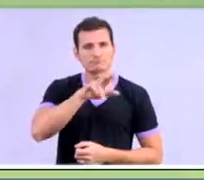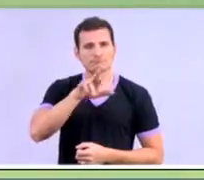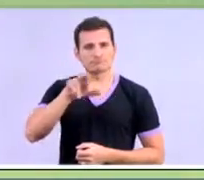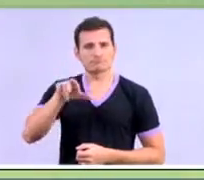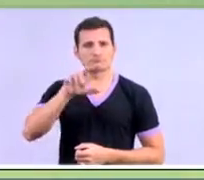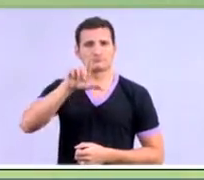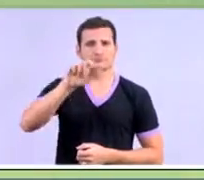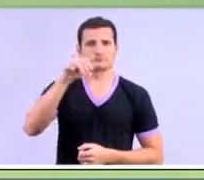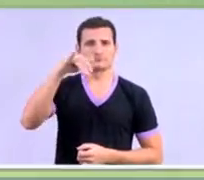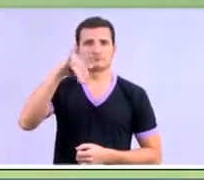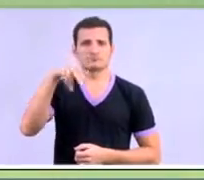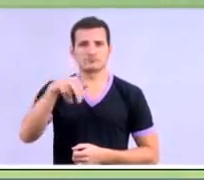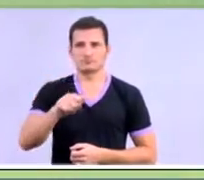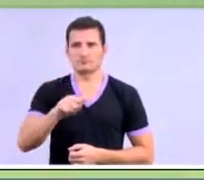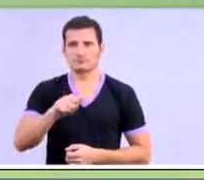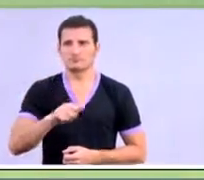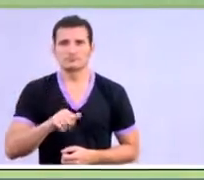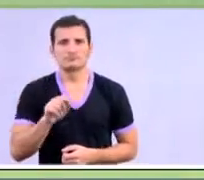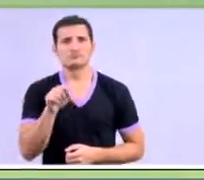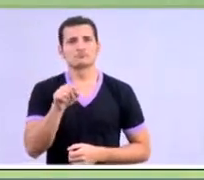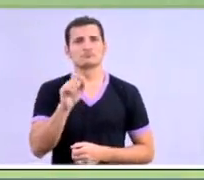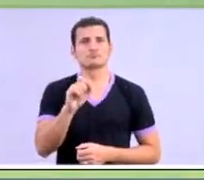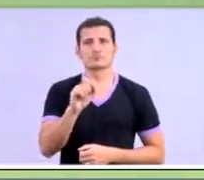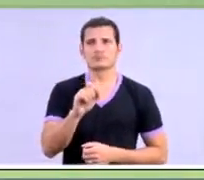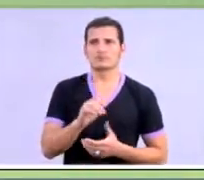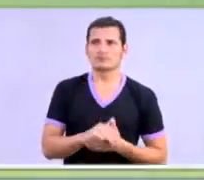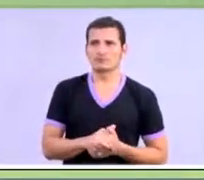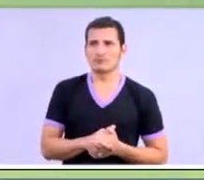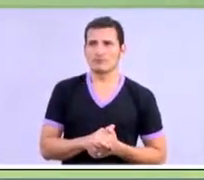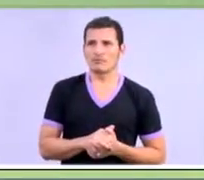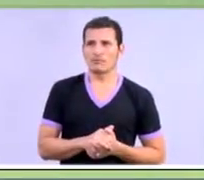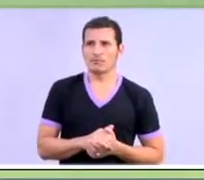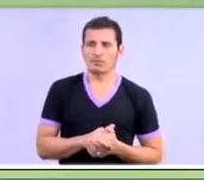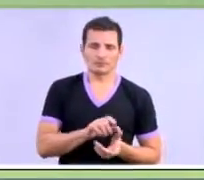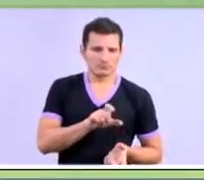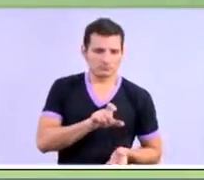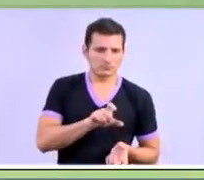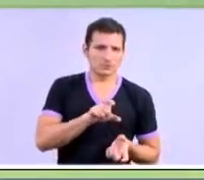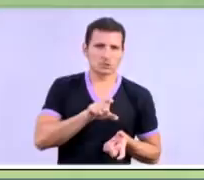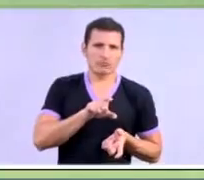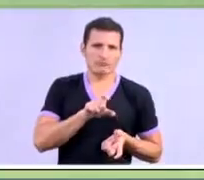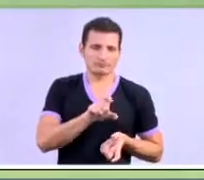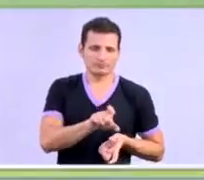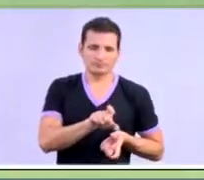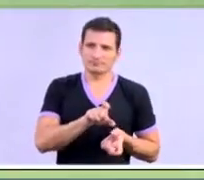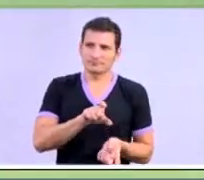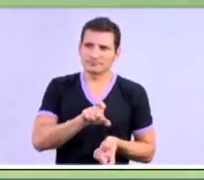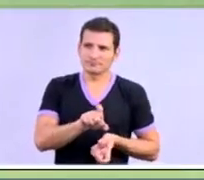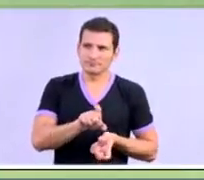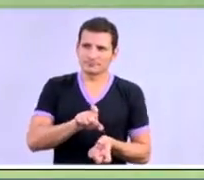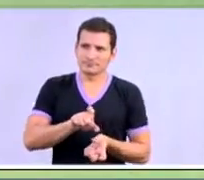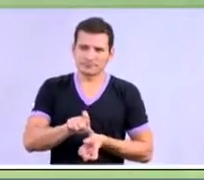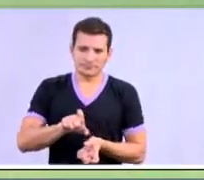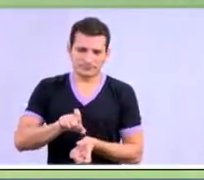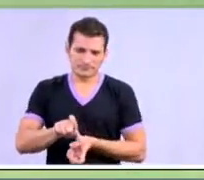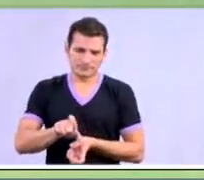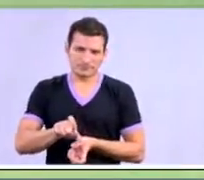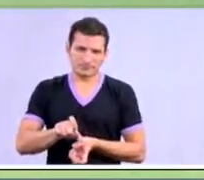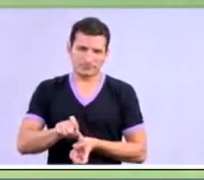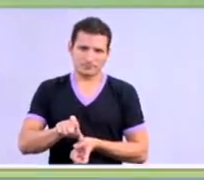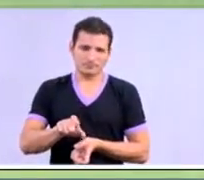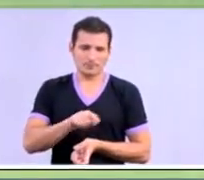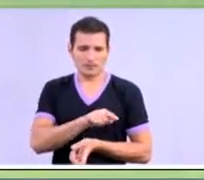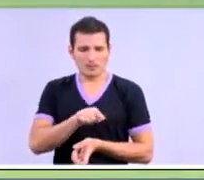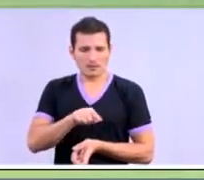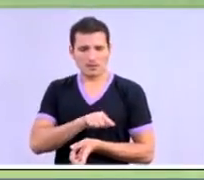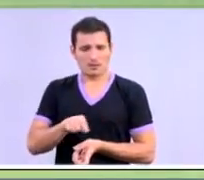Eles encaixam módulos de servidores aqui, que eles formam um grande conjunto de